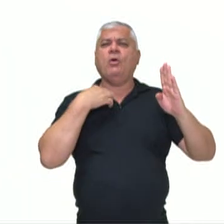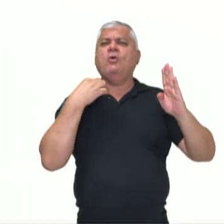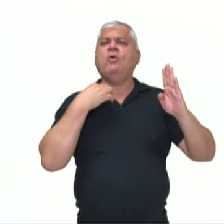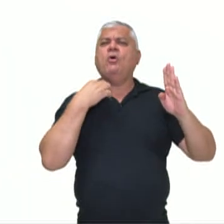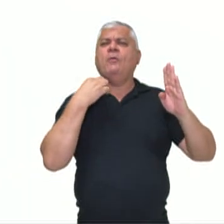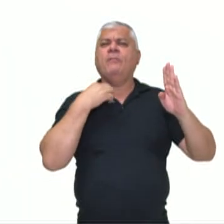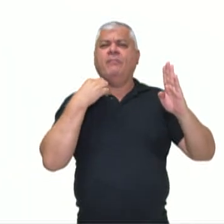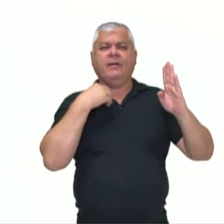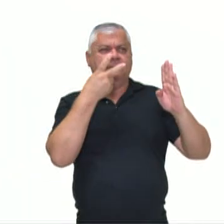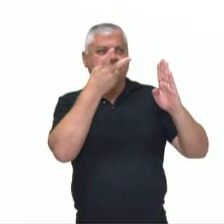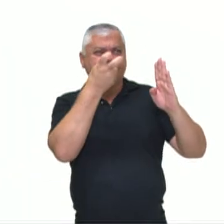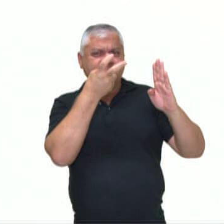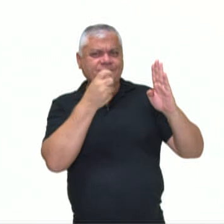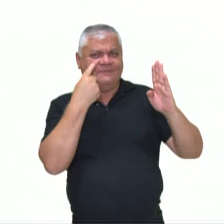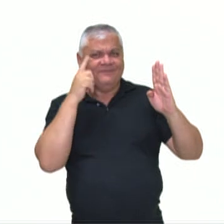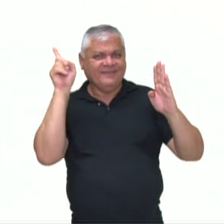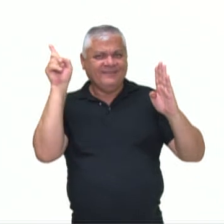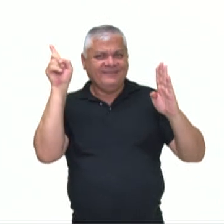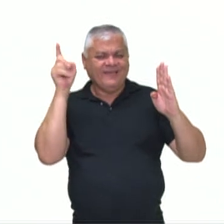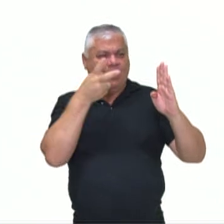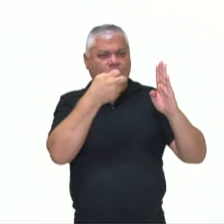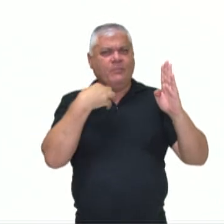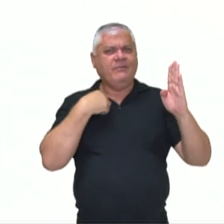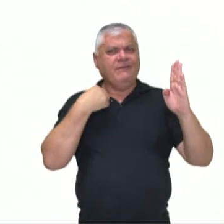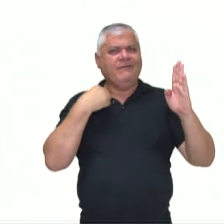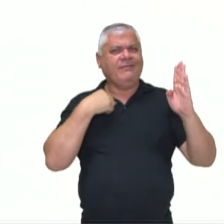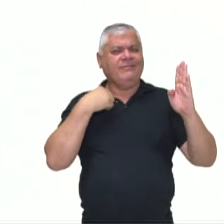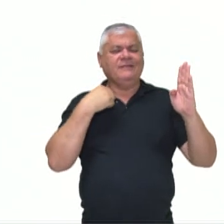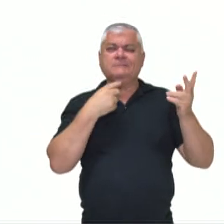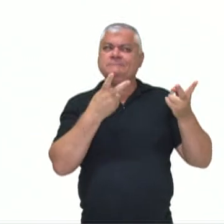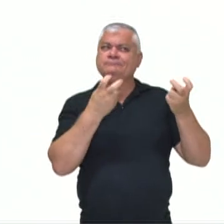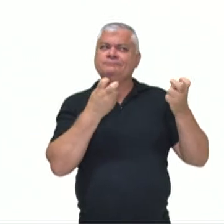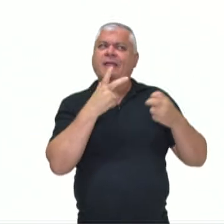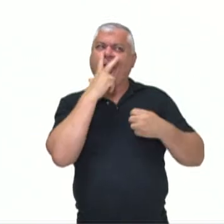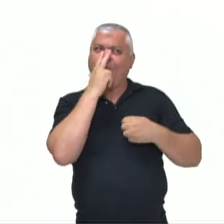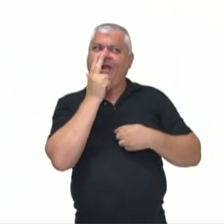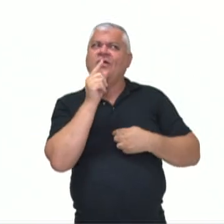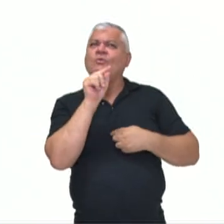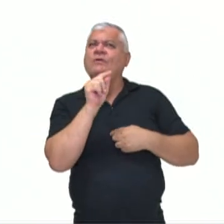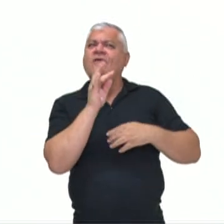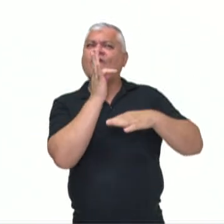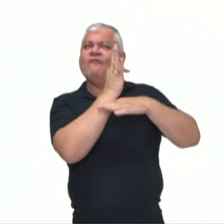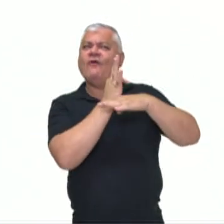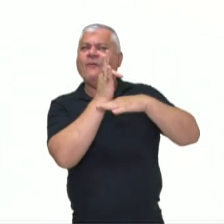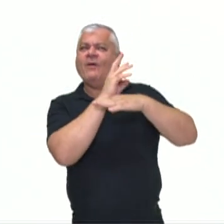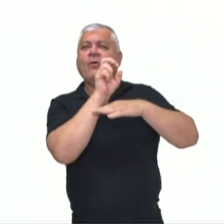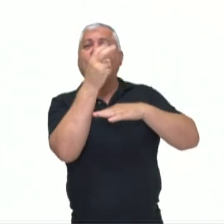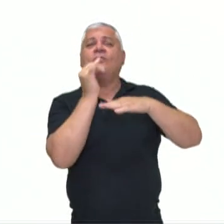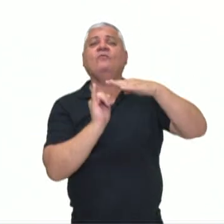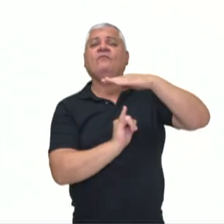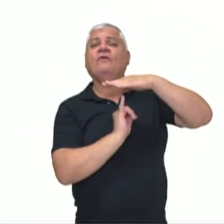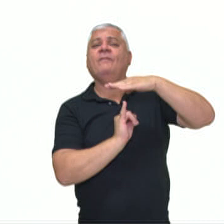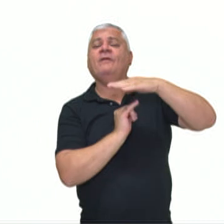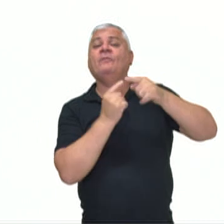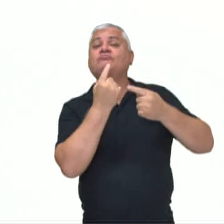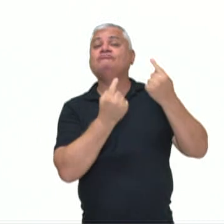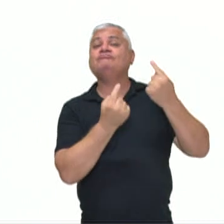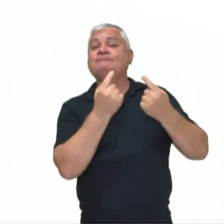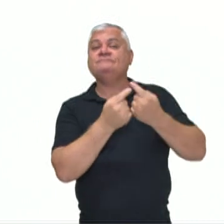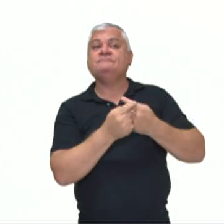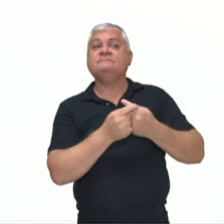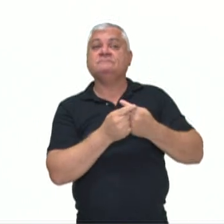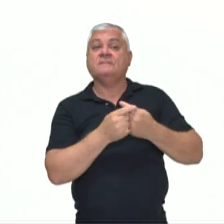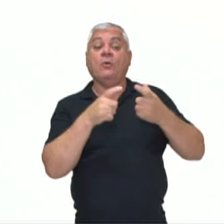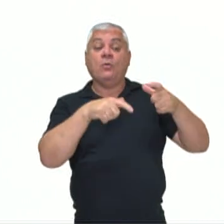porque tudo isso vai contar aí para a gente determinar se você acha que é um tratamento formal ou informal. Provavelmente eles estão num ambiente